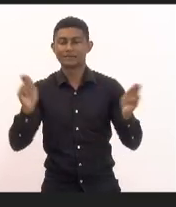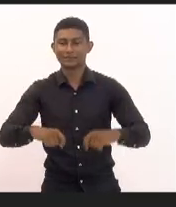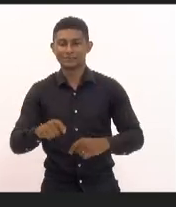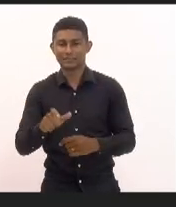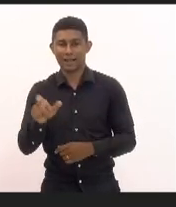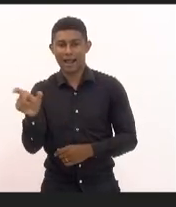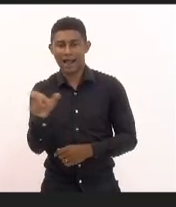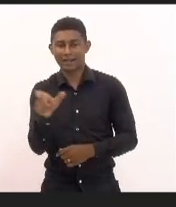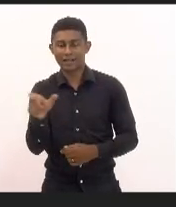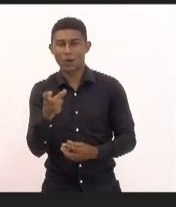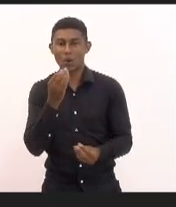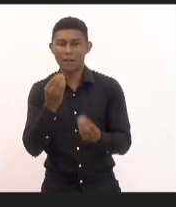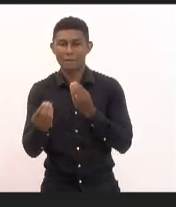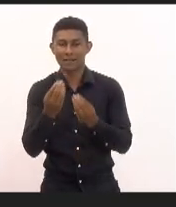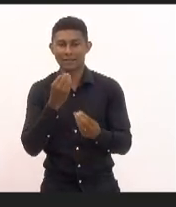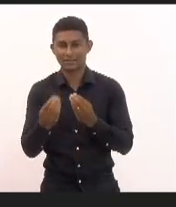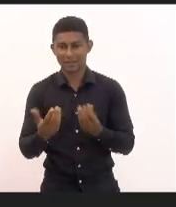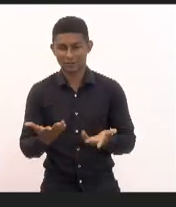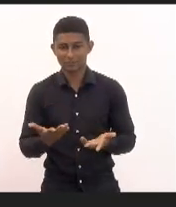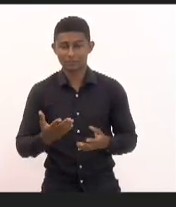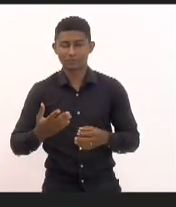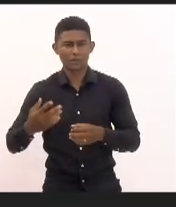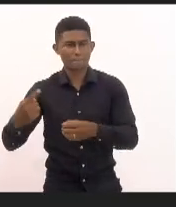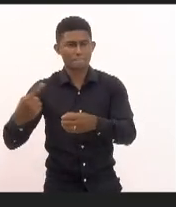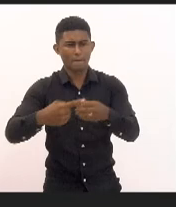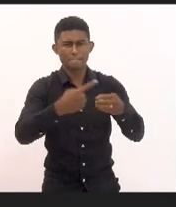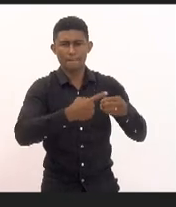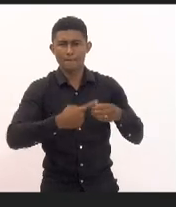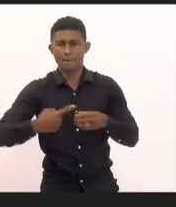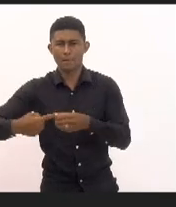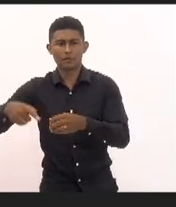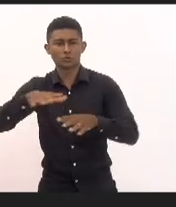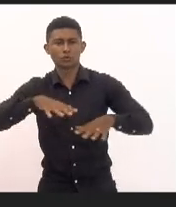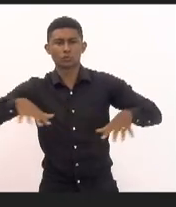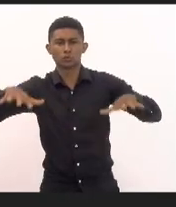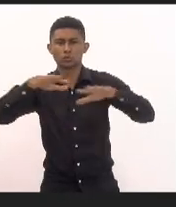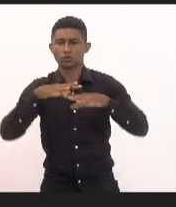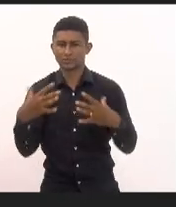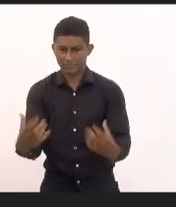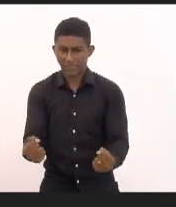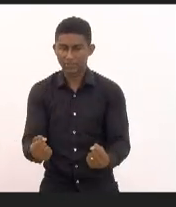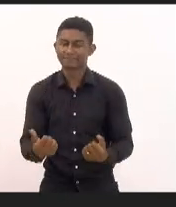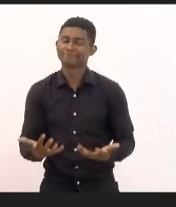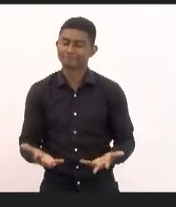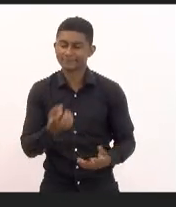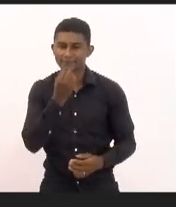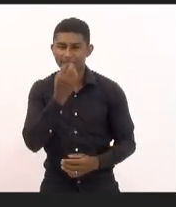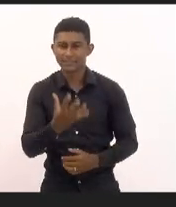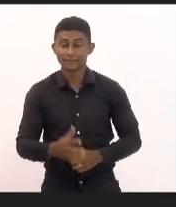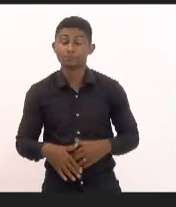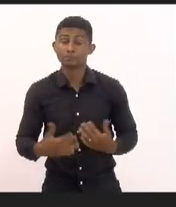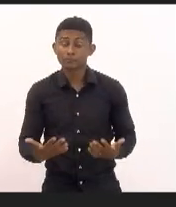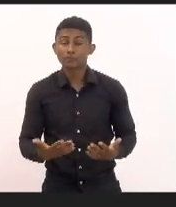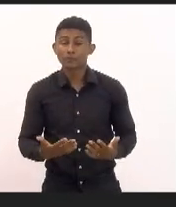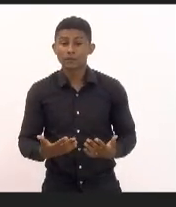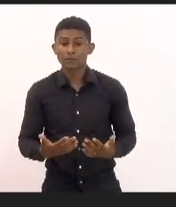nessa pandemia aí por todos os municípios. Então, isso faz com que a